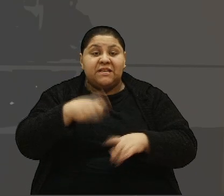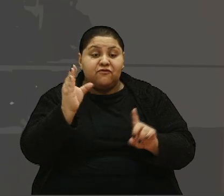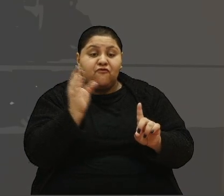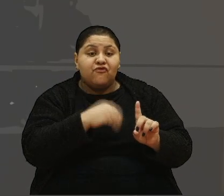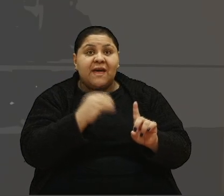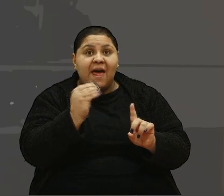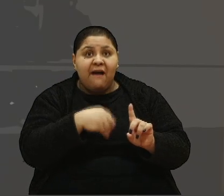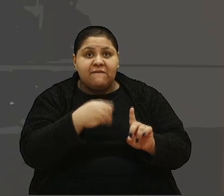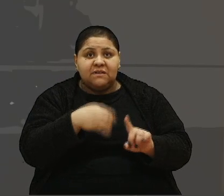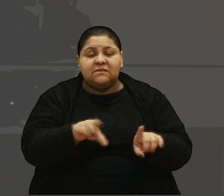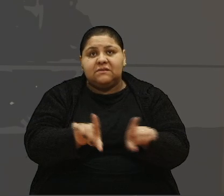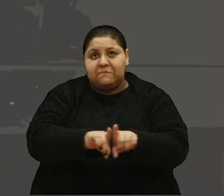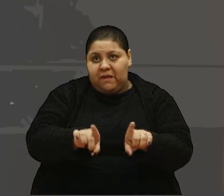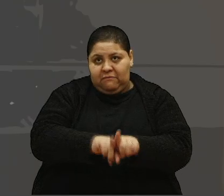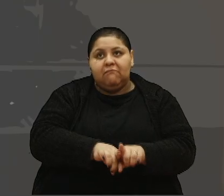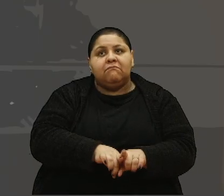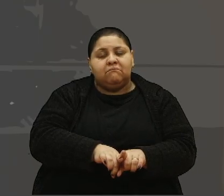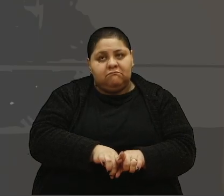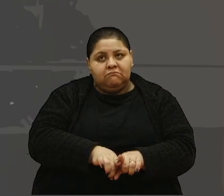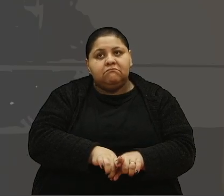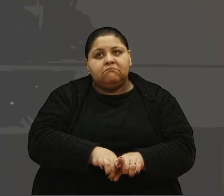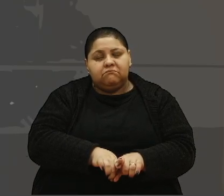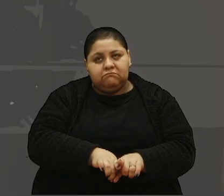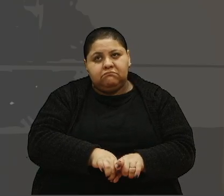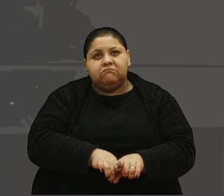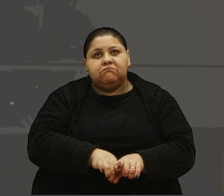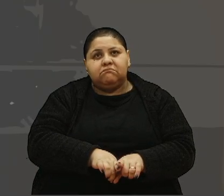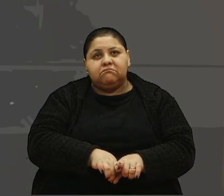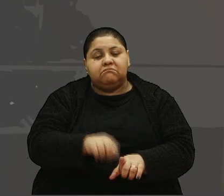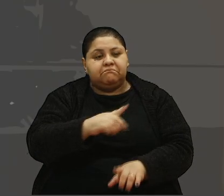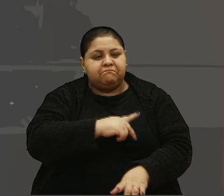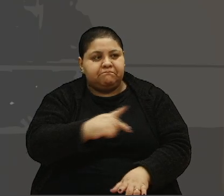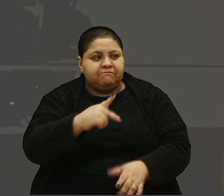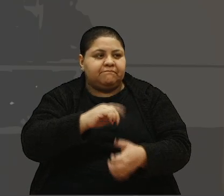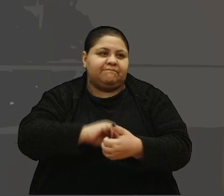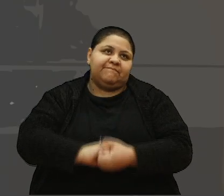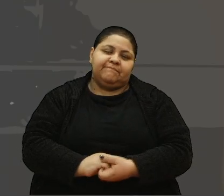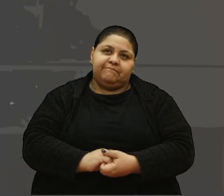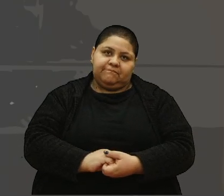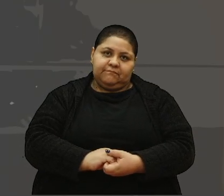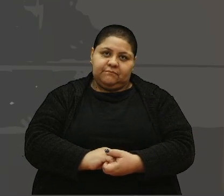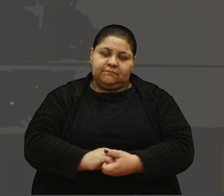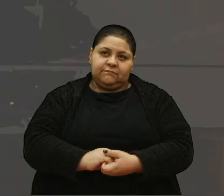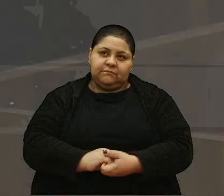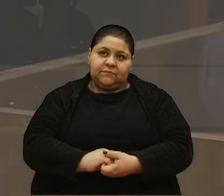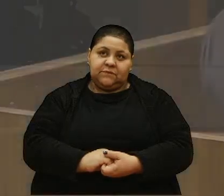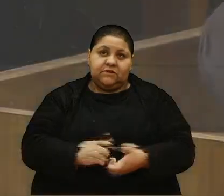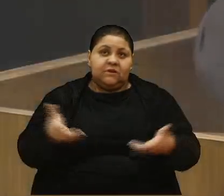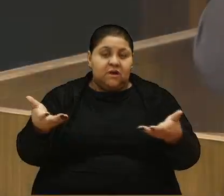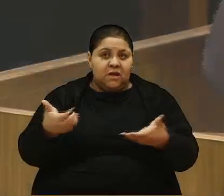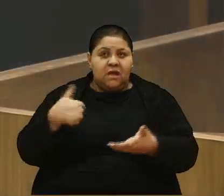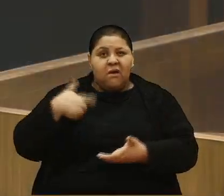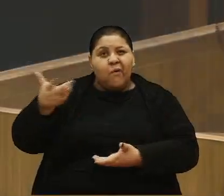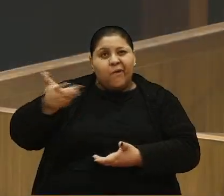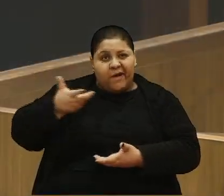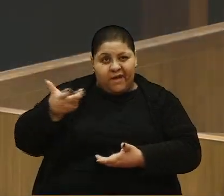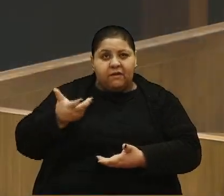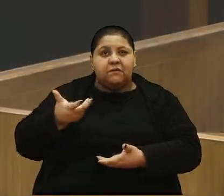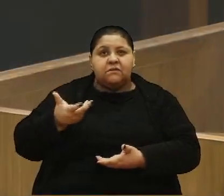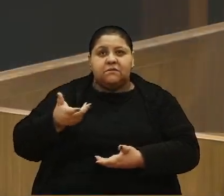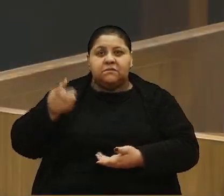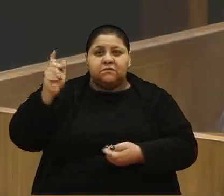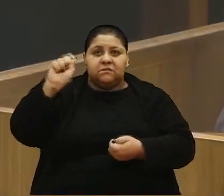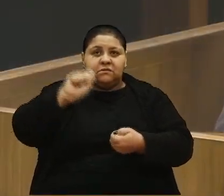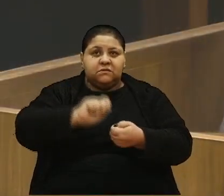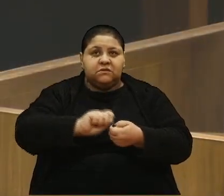favorecidos. Então, senhor presidente, e eu quero, inclusive, fazer